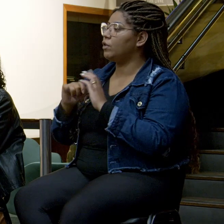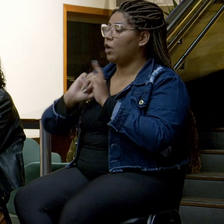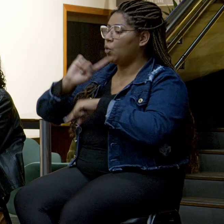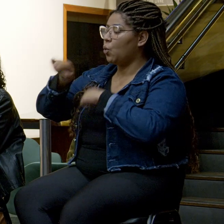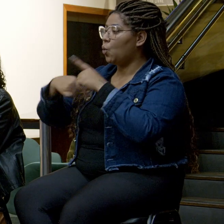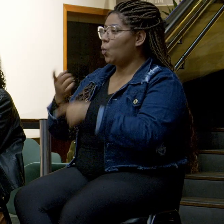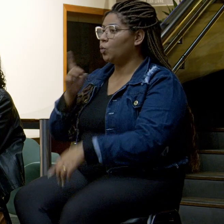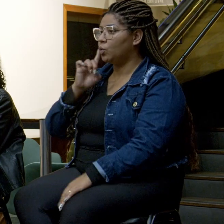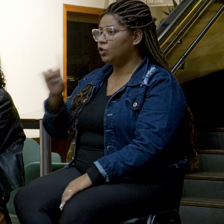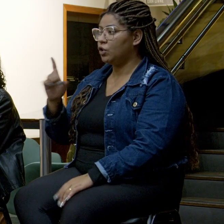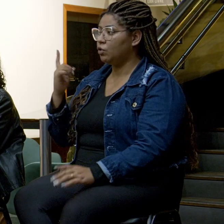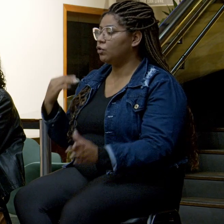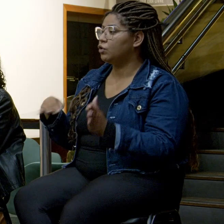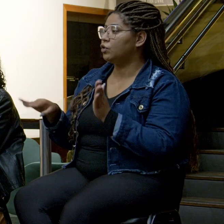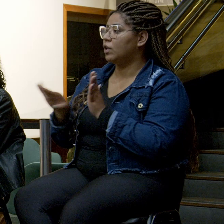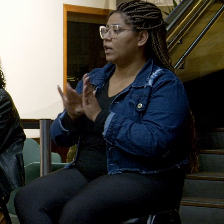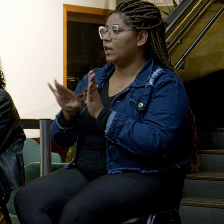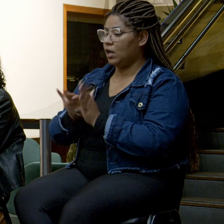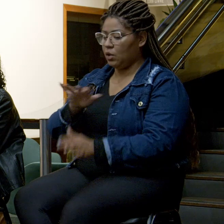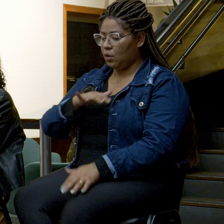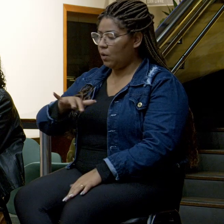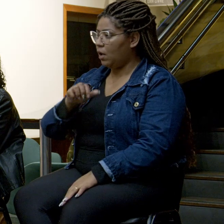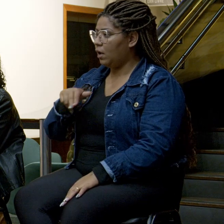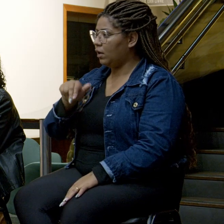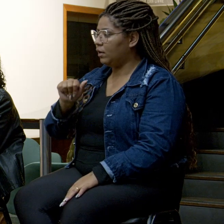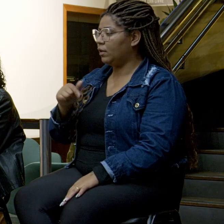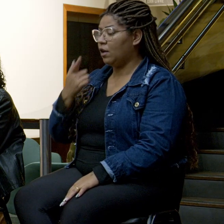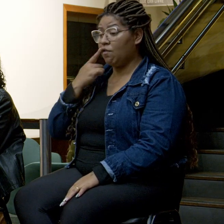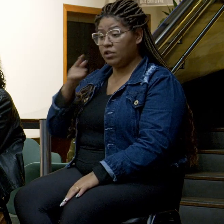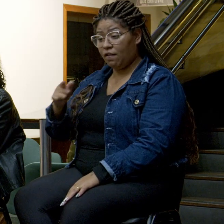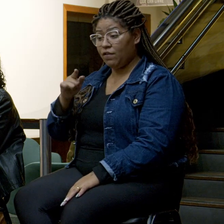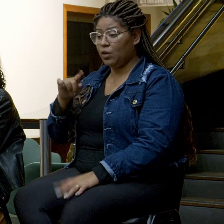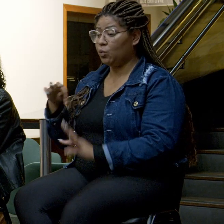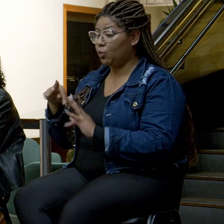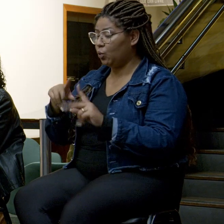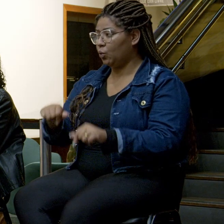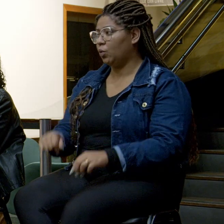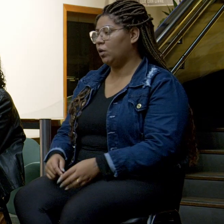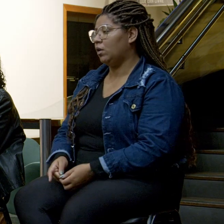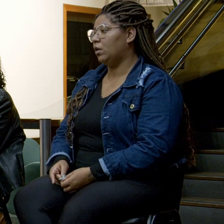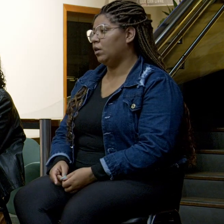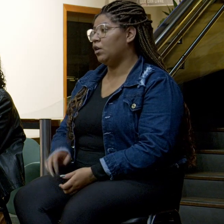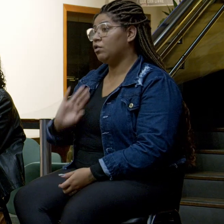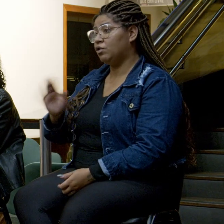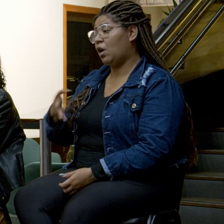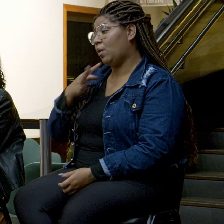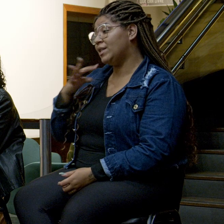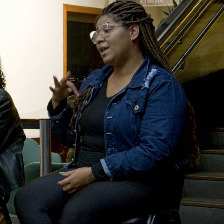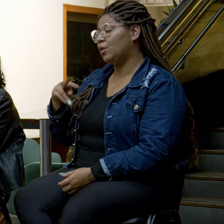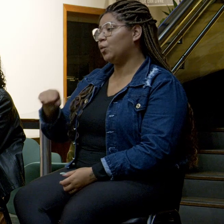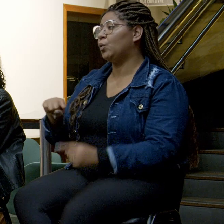eu cheguei no ateliê, a Ana estava assim, ela falou, você leu aquilo tudo? Ela já conhecia tudo aquilo, mas